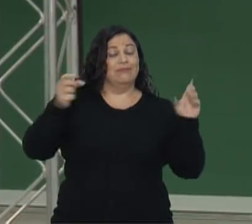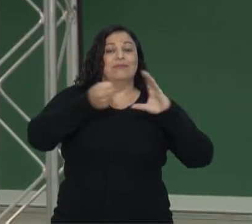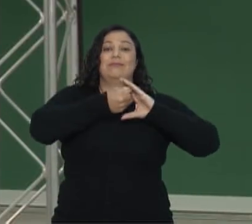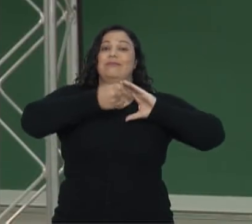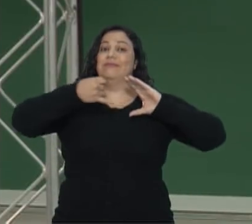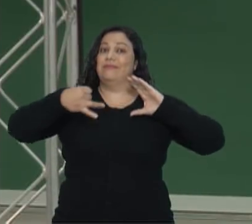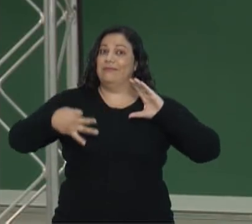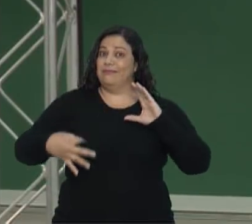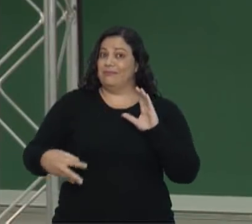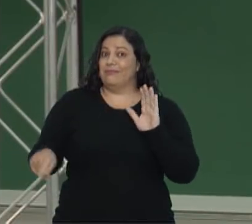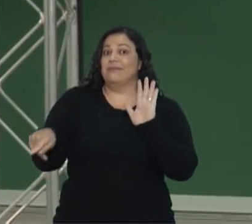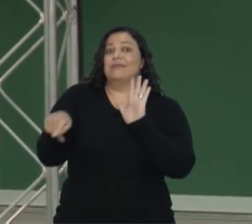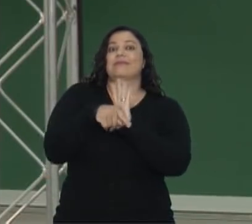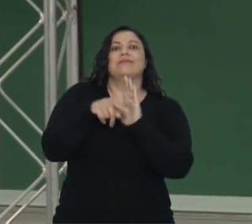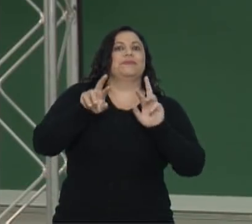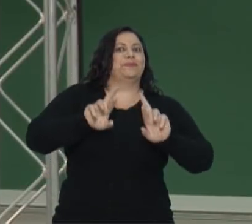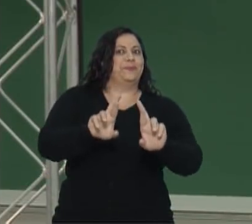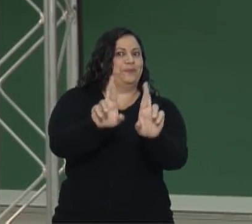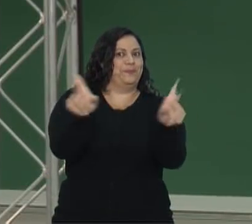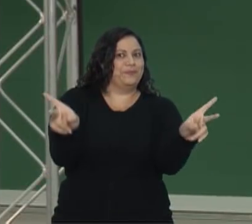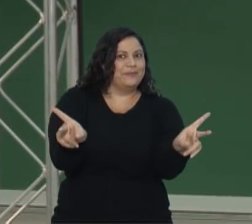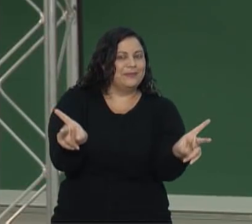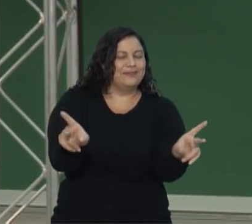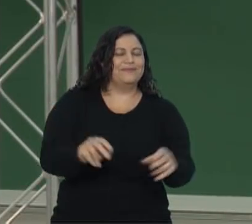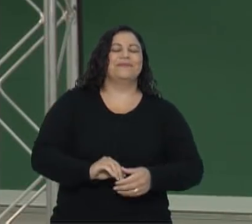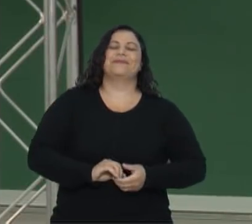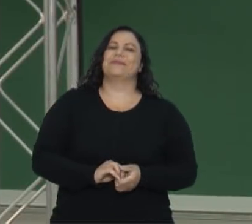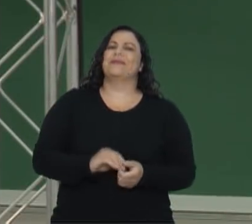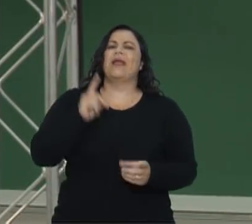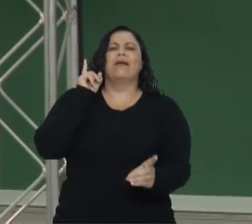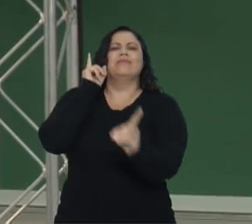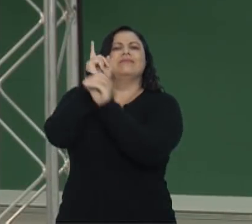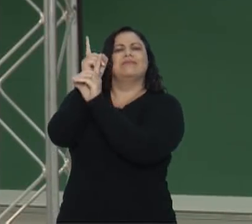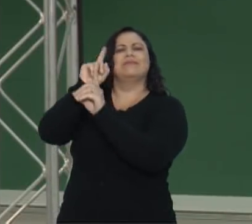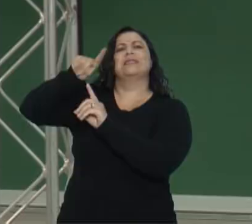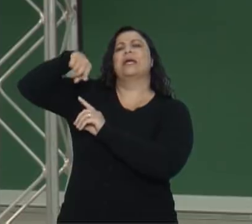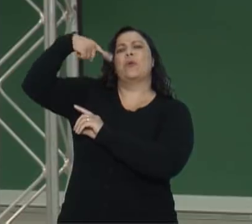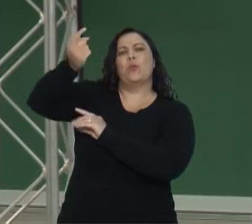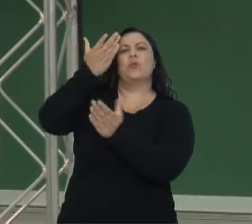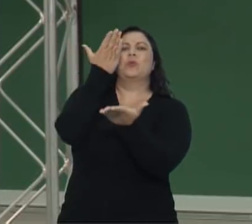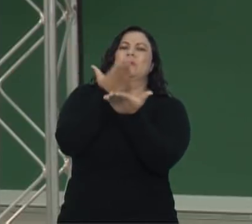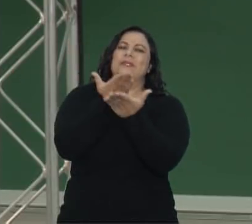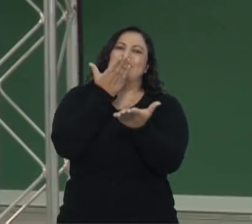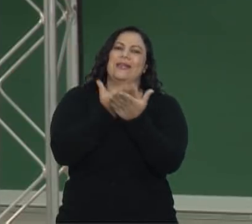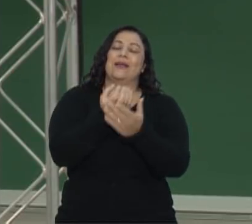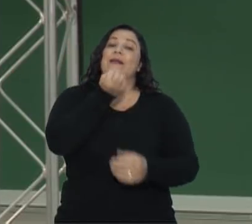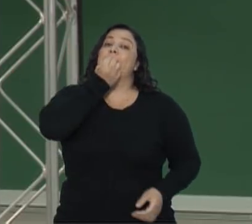características distintas. Então, a gente se encontra na nossa próxima aula. Bons estudos!